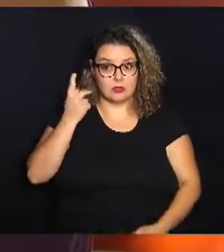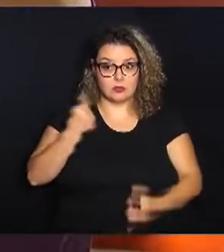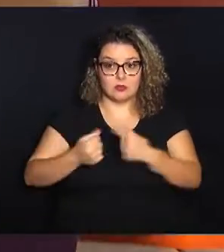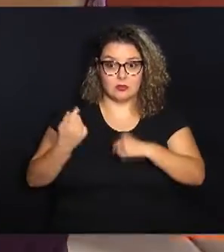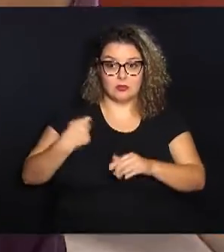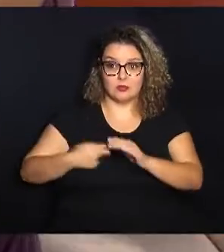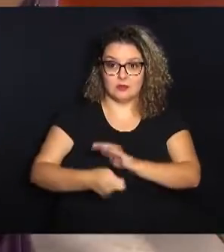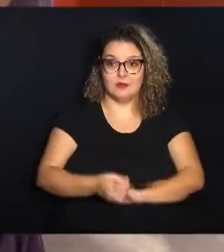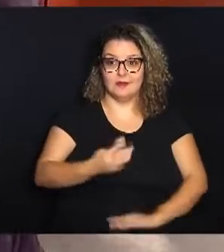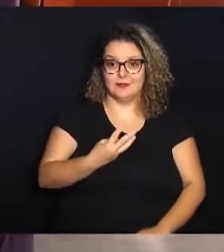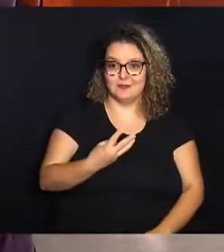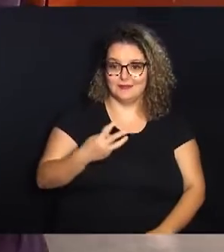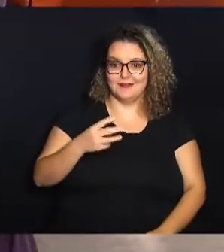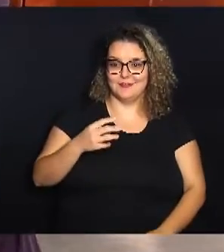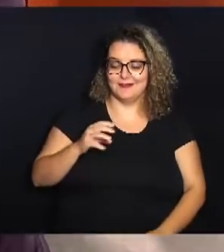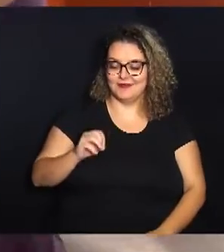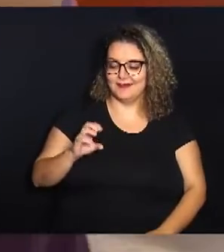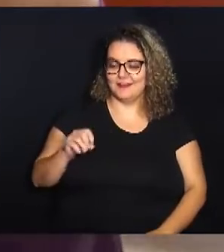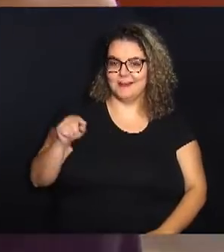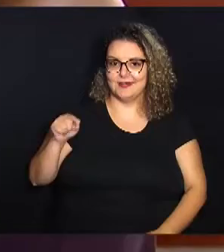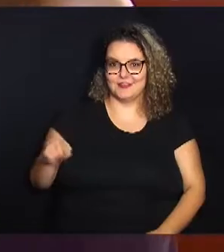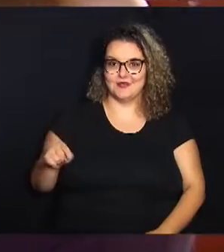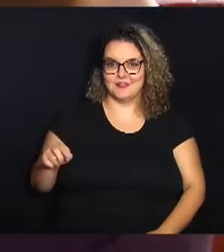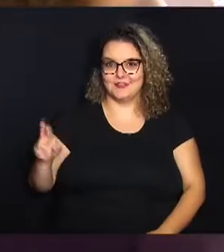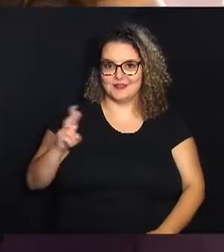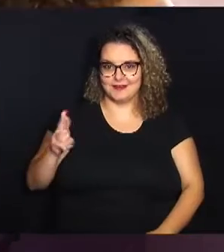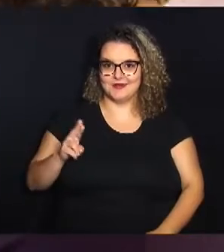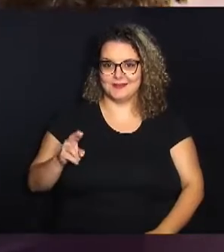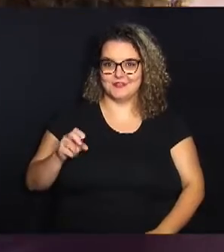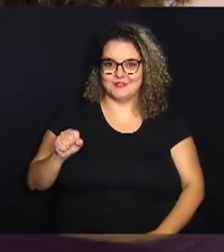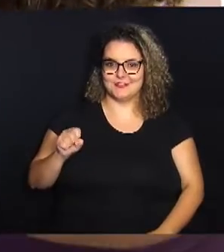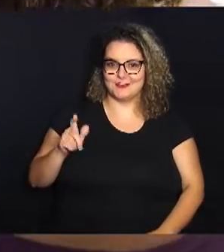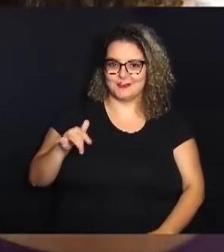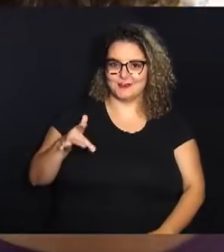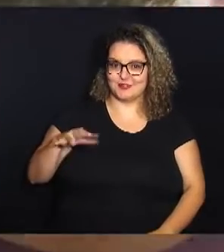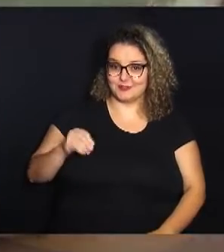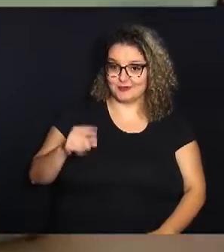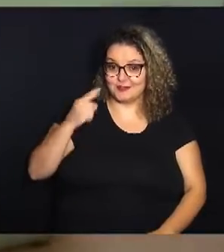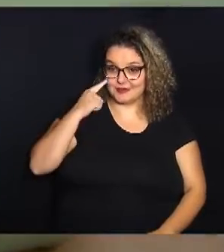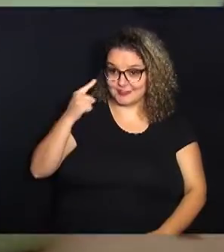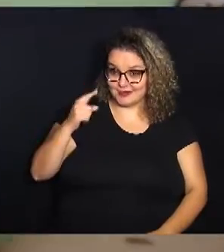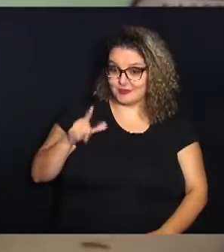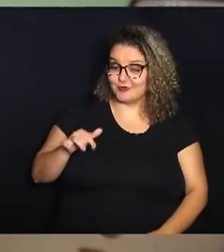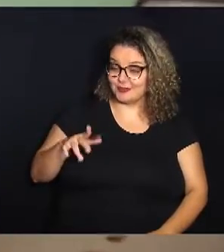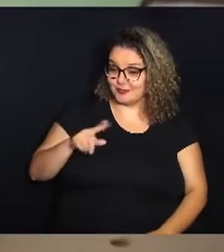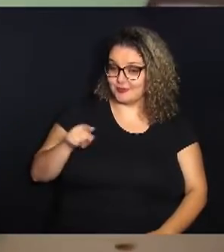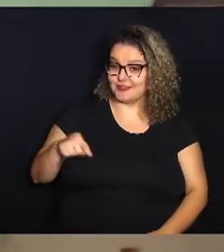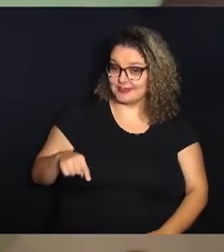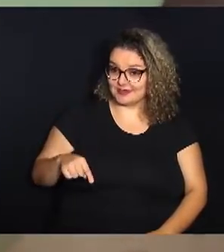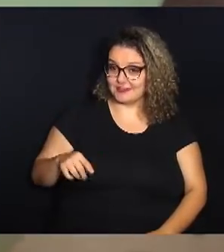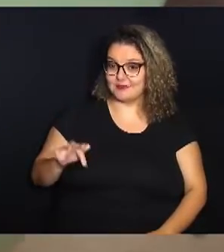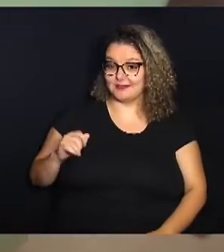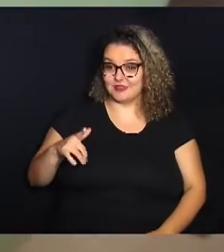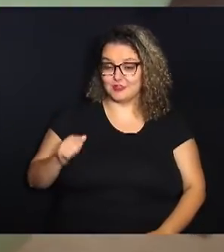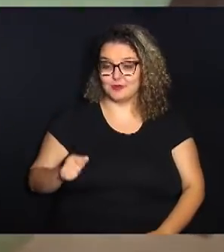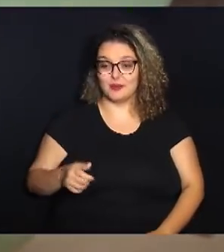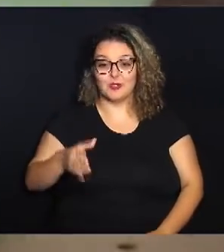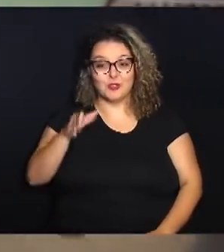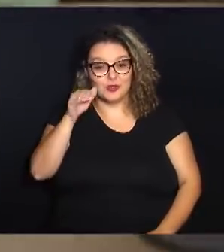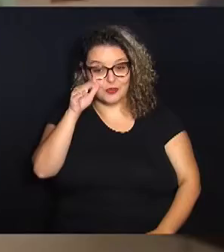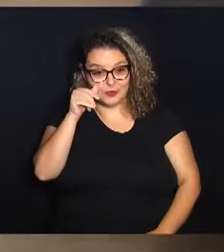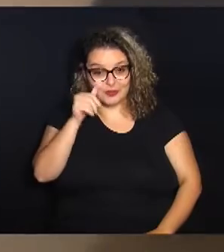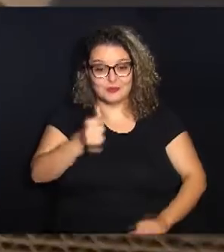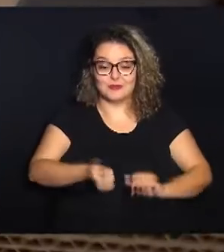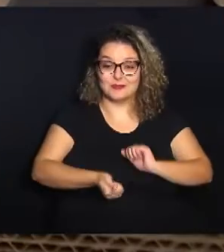de R$300 mil dos sócios, a ideia partiu do Luiz Felipe, esportista curioso que começou